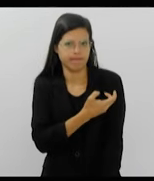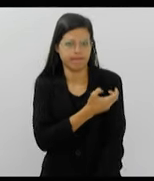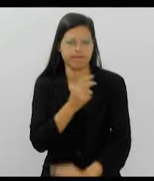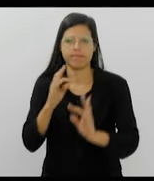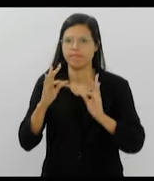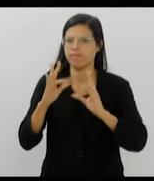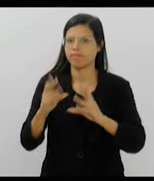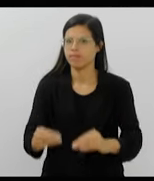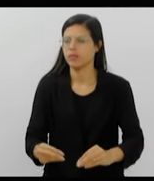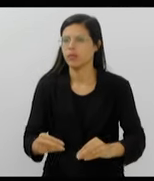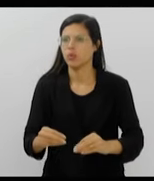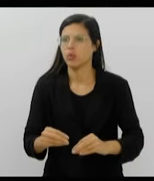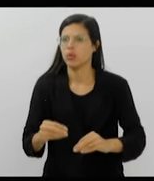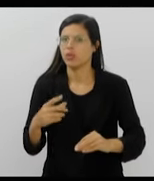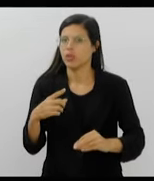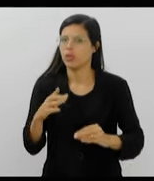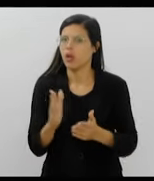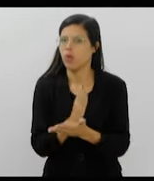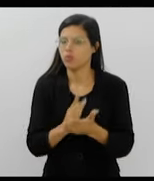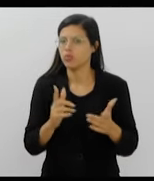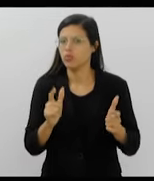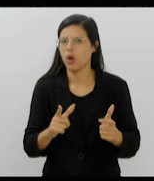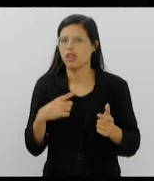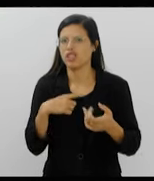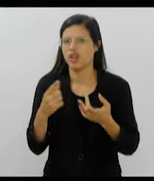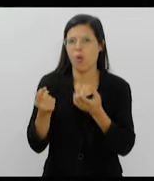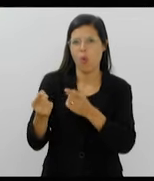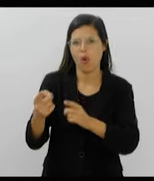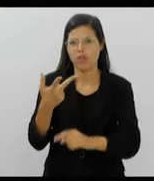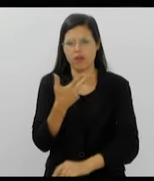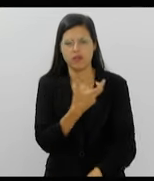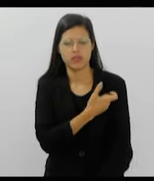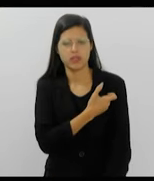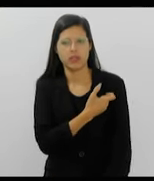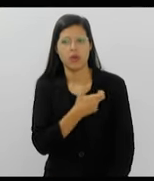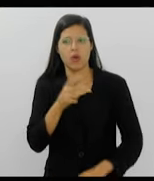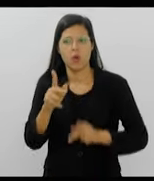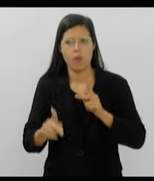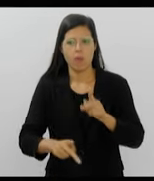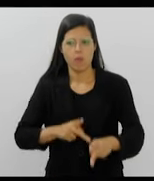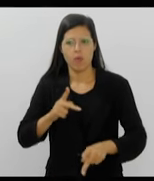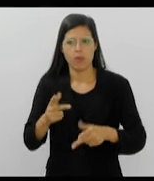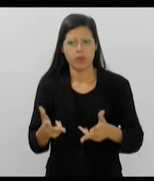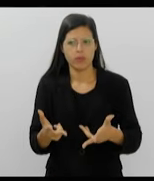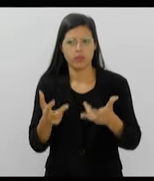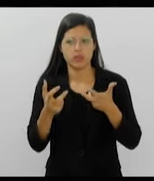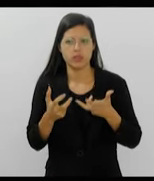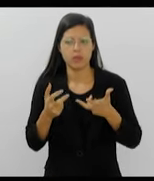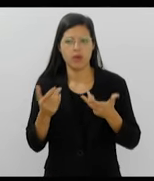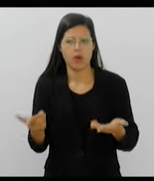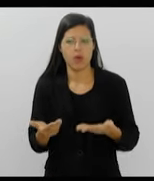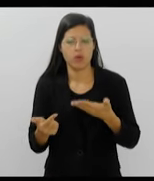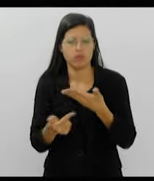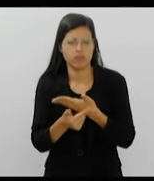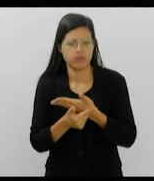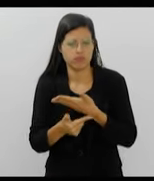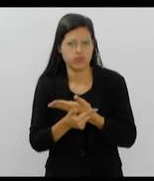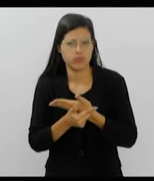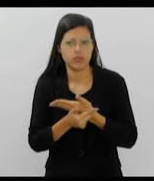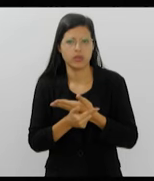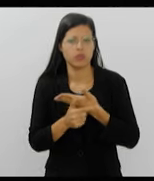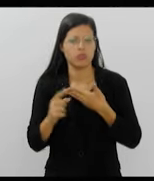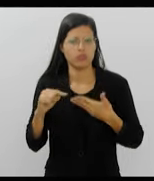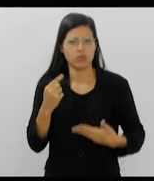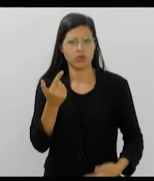o combate à não vacinação, e a população reconheceu isso, e agora a gente caminha para um segundo turno, onde a gente mais uma